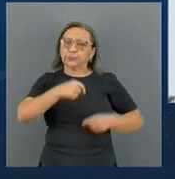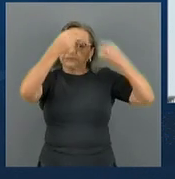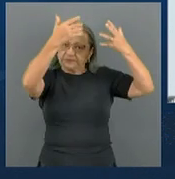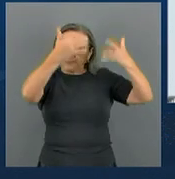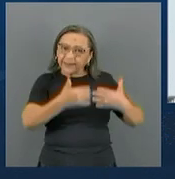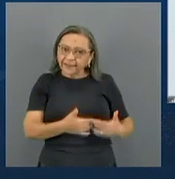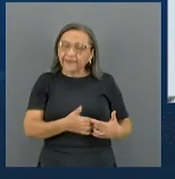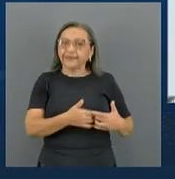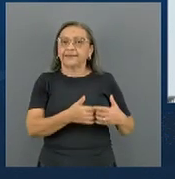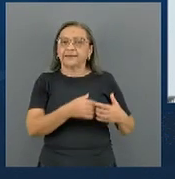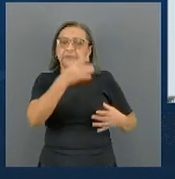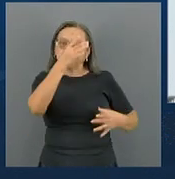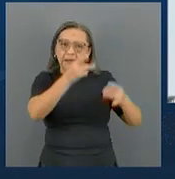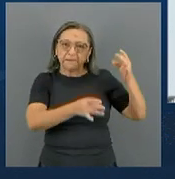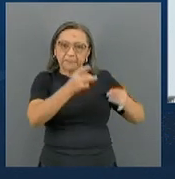início,